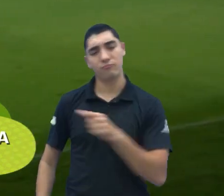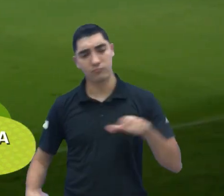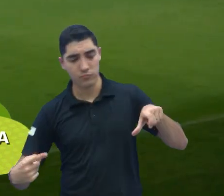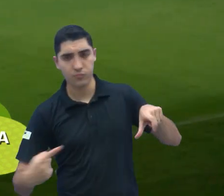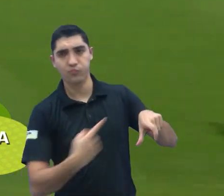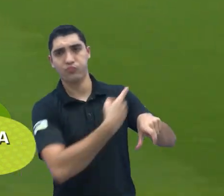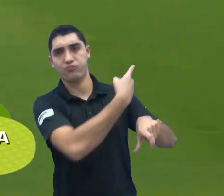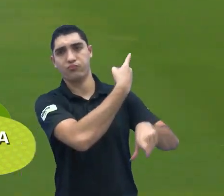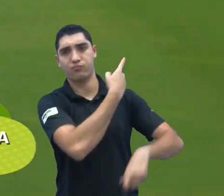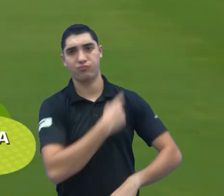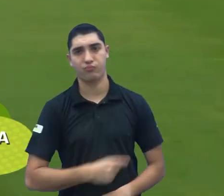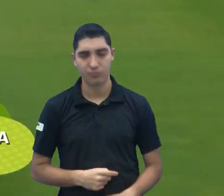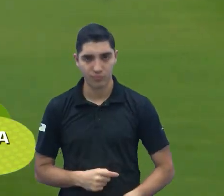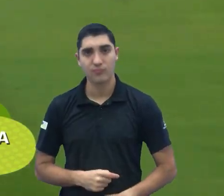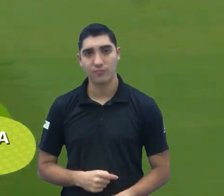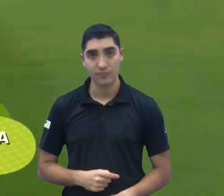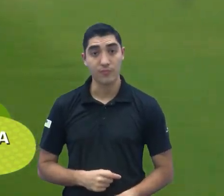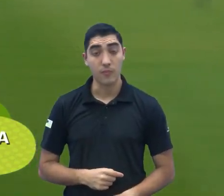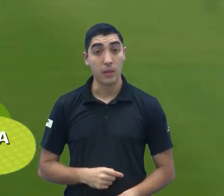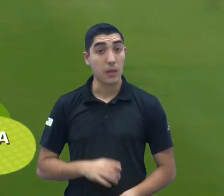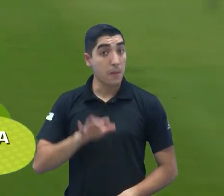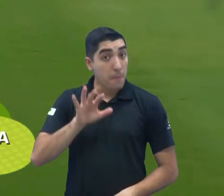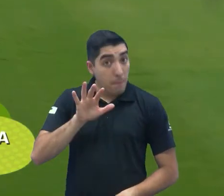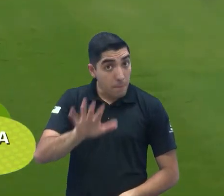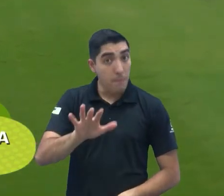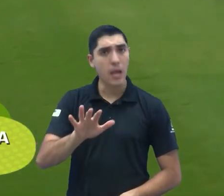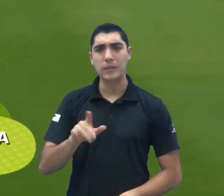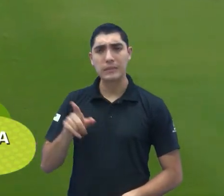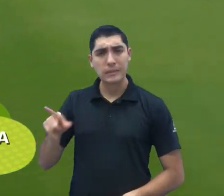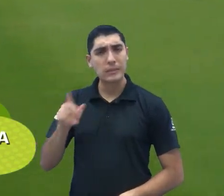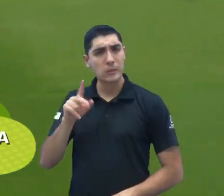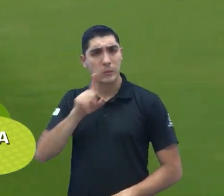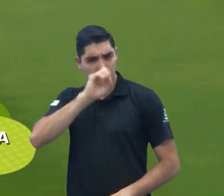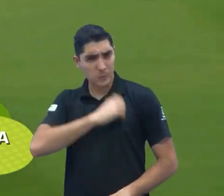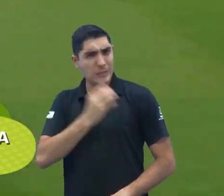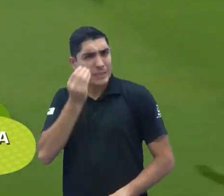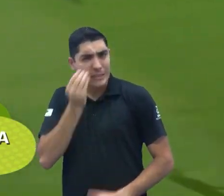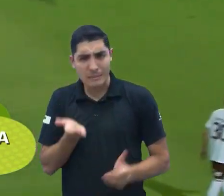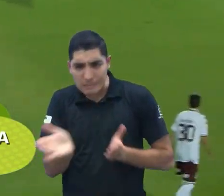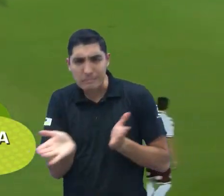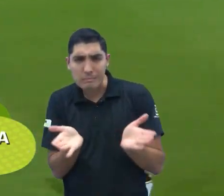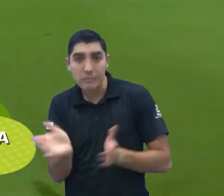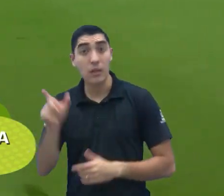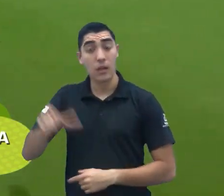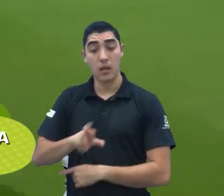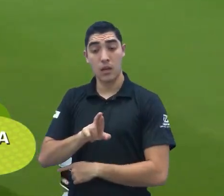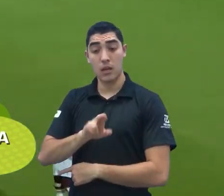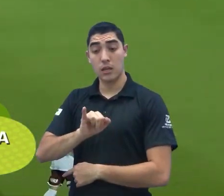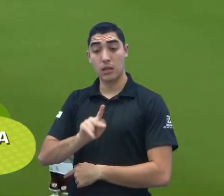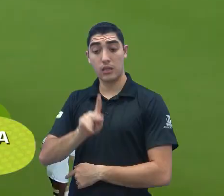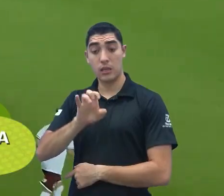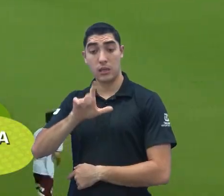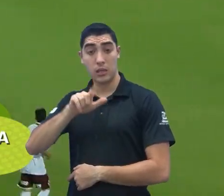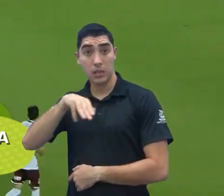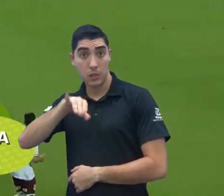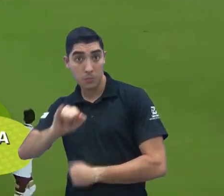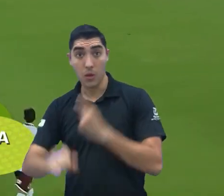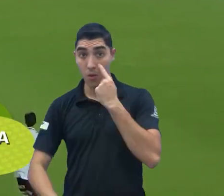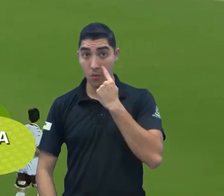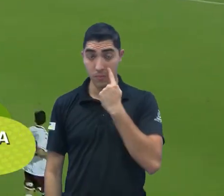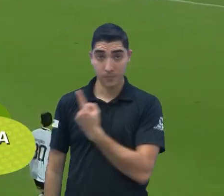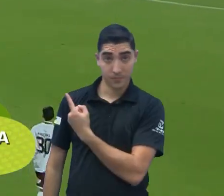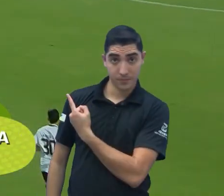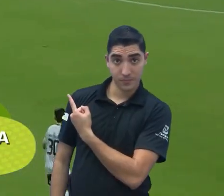longe. Quem mais tentava pelo São José era o ponta esquerda Riquelme. Nessa descida, fintou bem o marcador